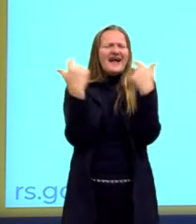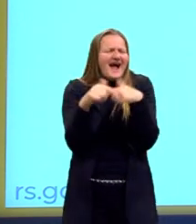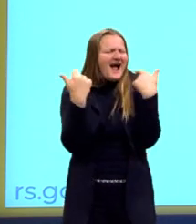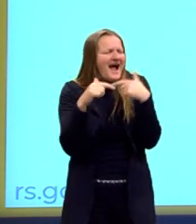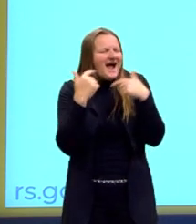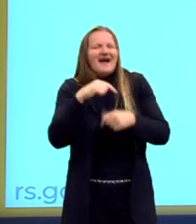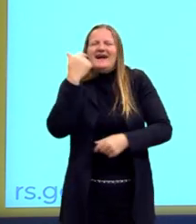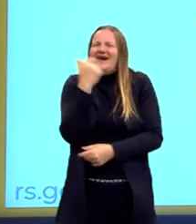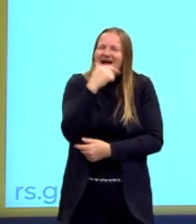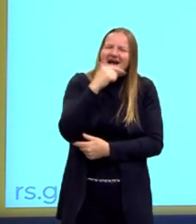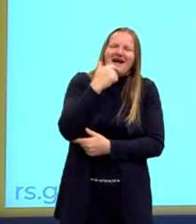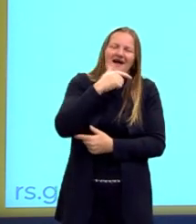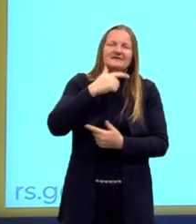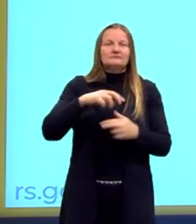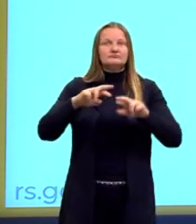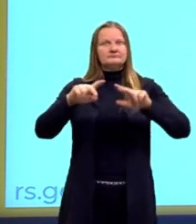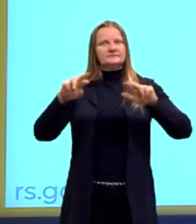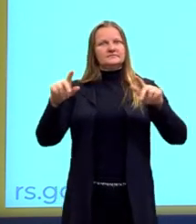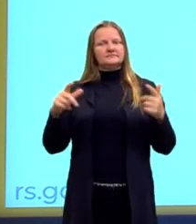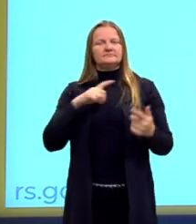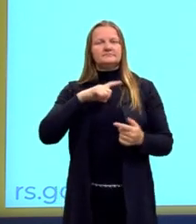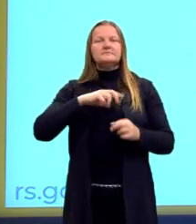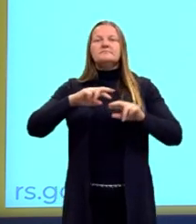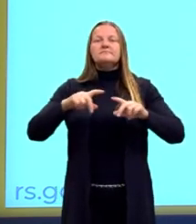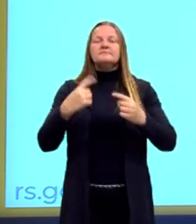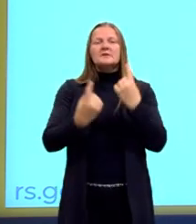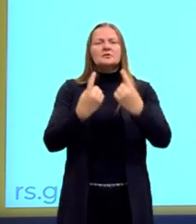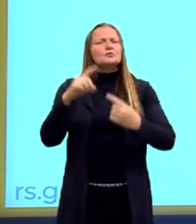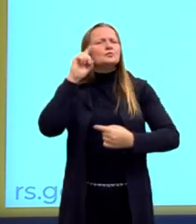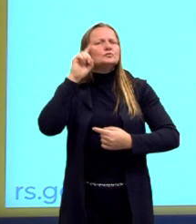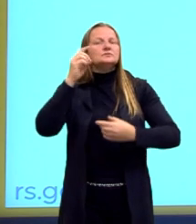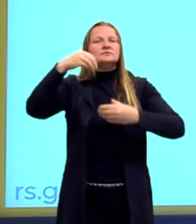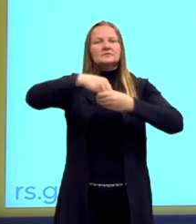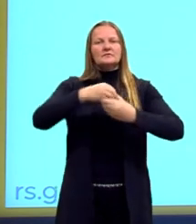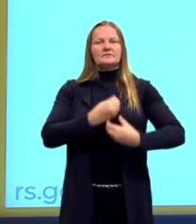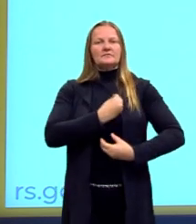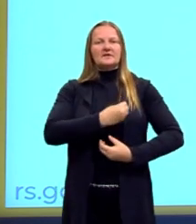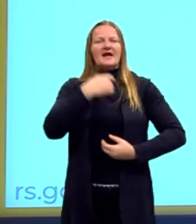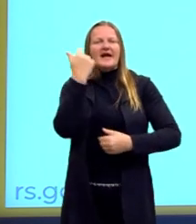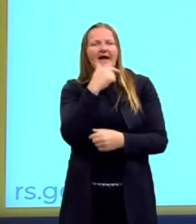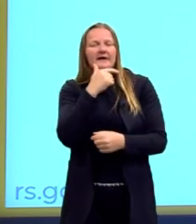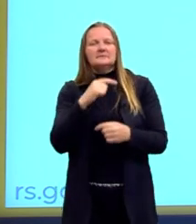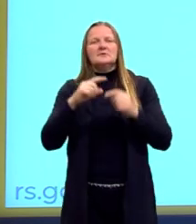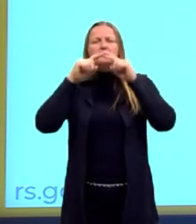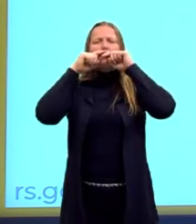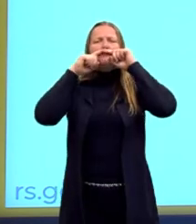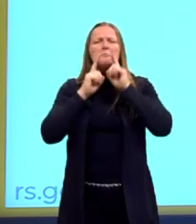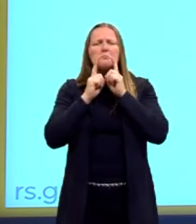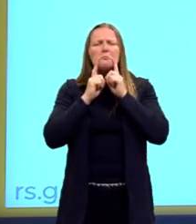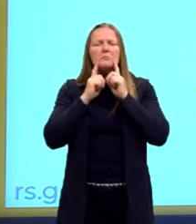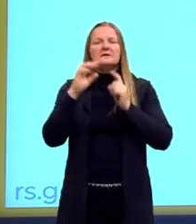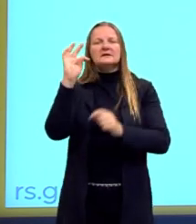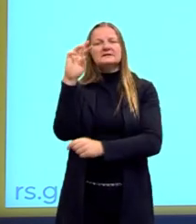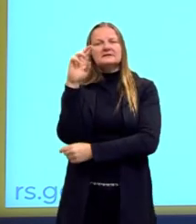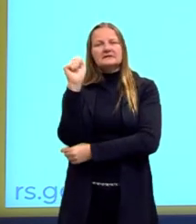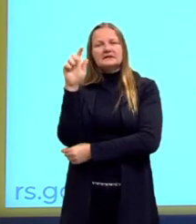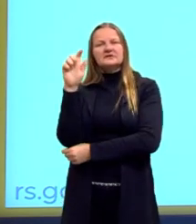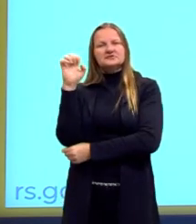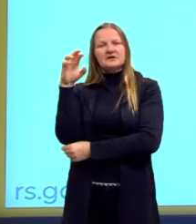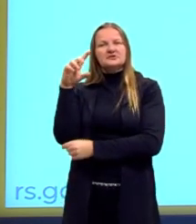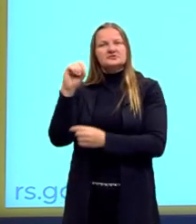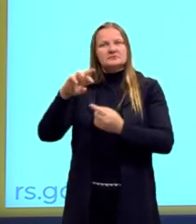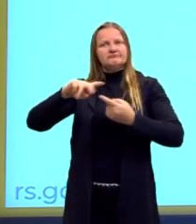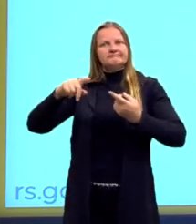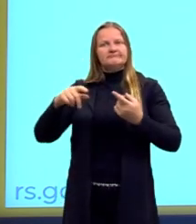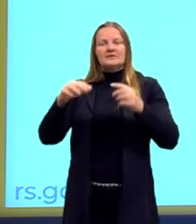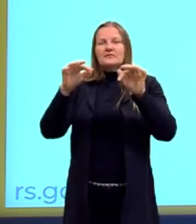então era algo muito do cotidiano a comédia e já a tragédia não né a tragédia fazia